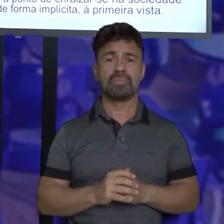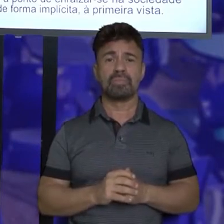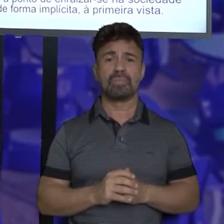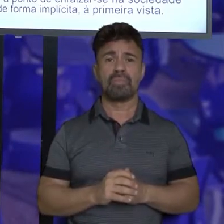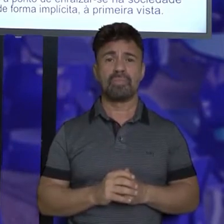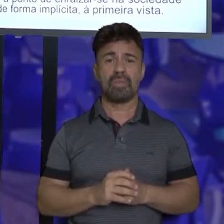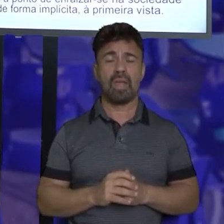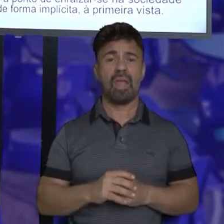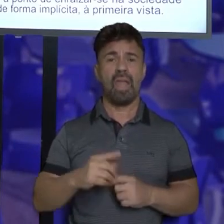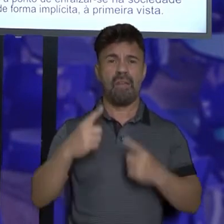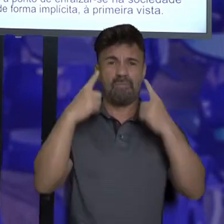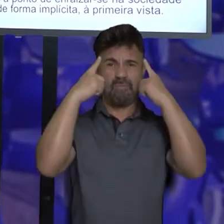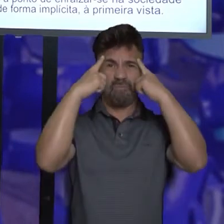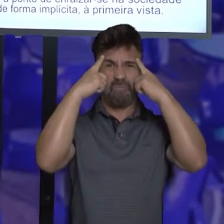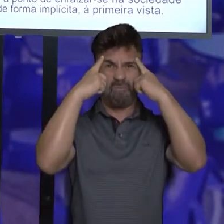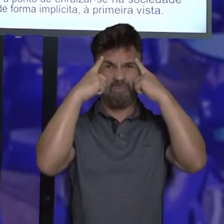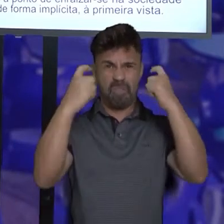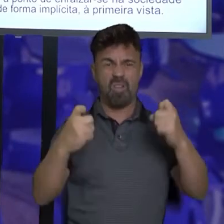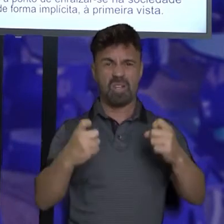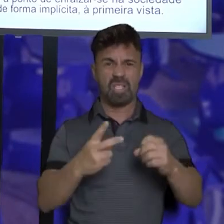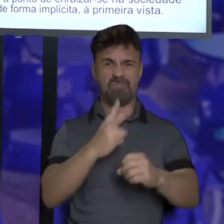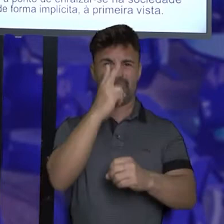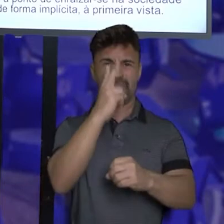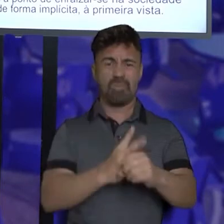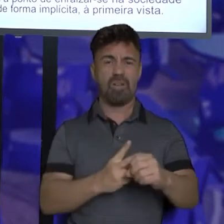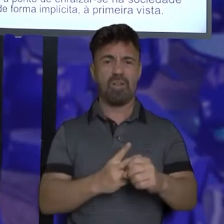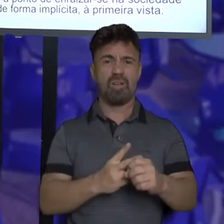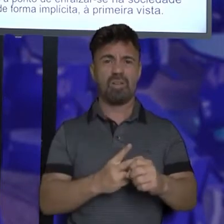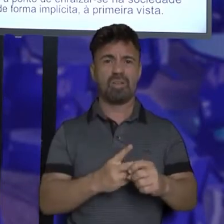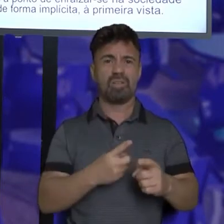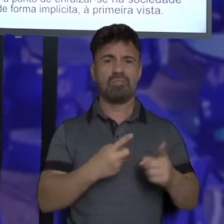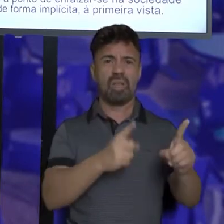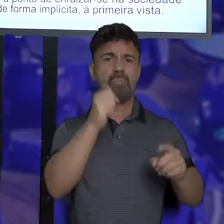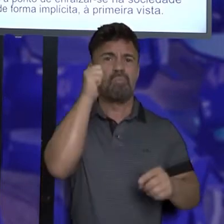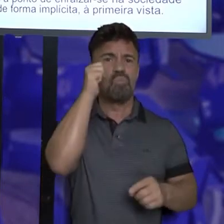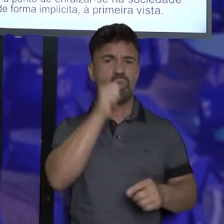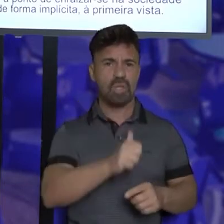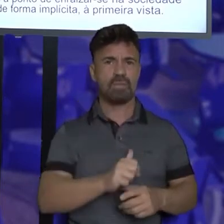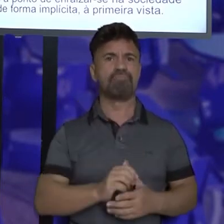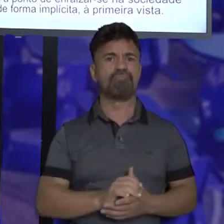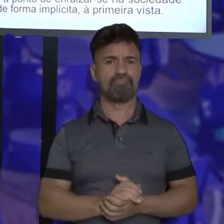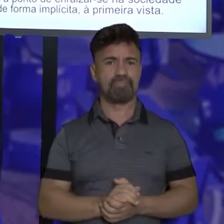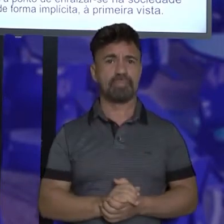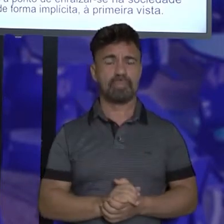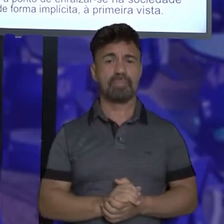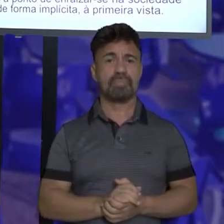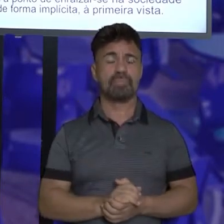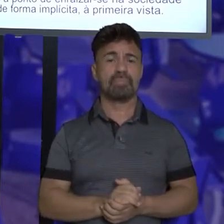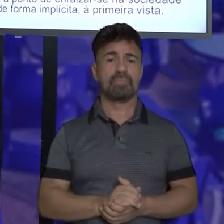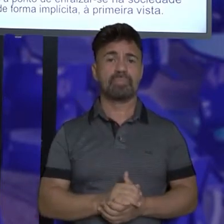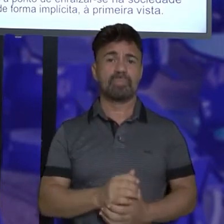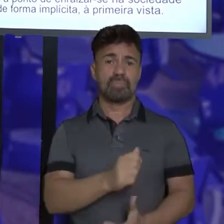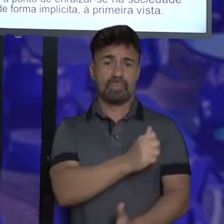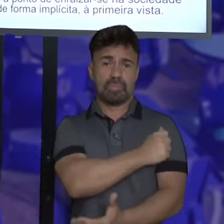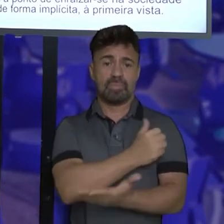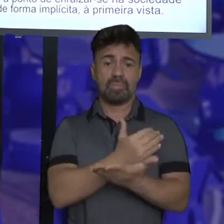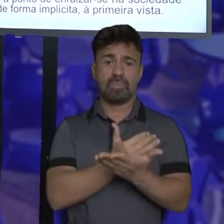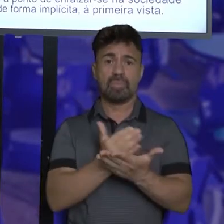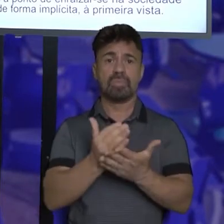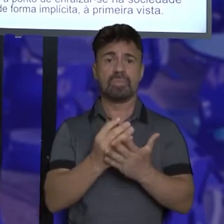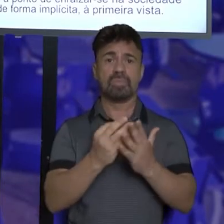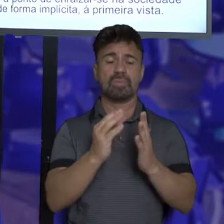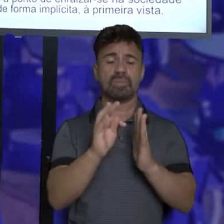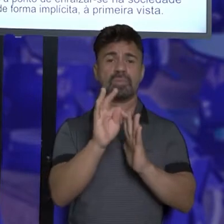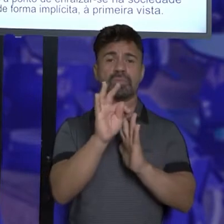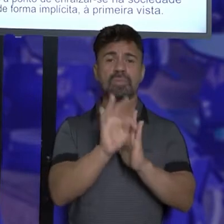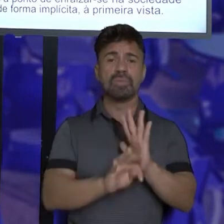é a violência contra a mulher, que persiste. No início, a aluna, ela produziu o texto